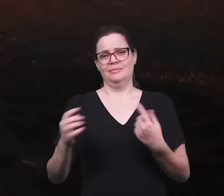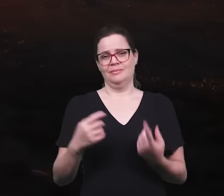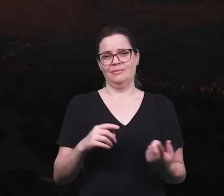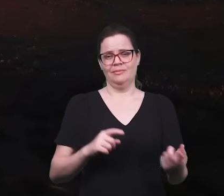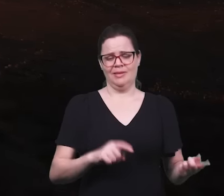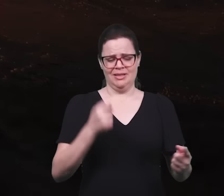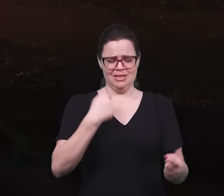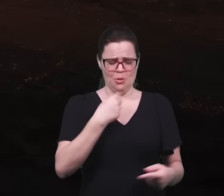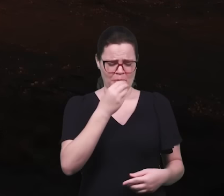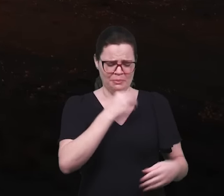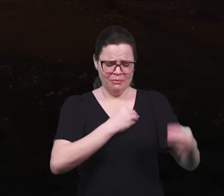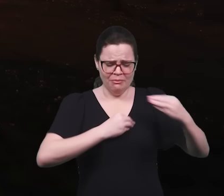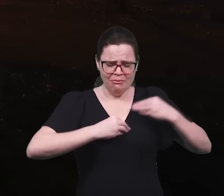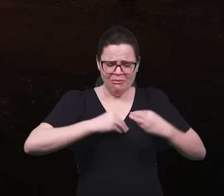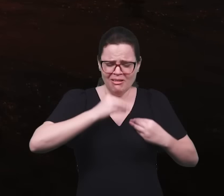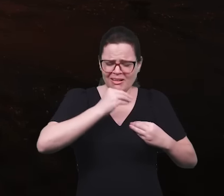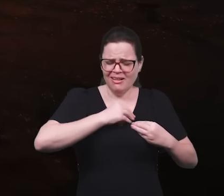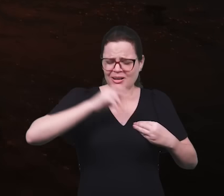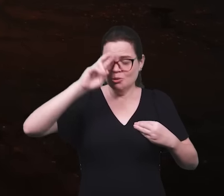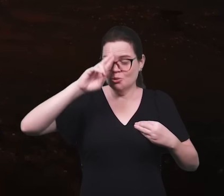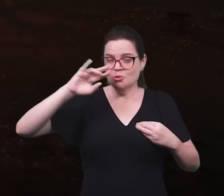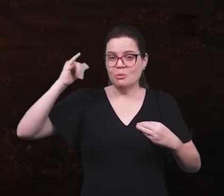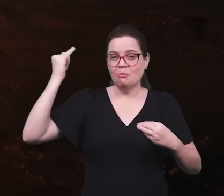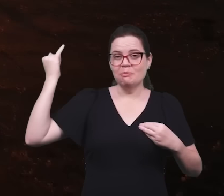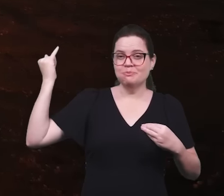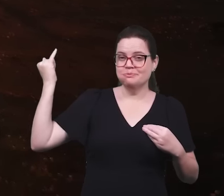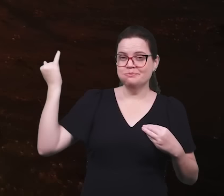Ele tira a escuridão,